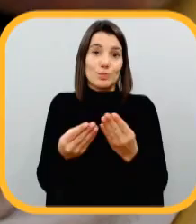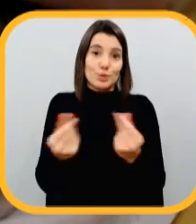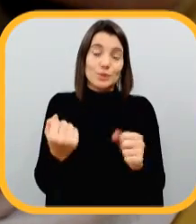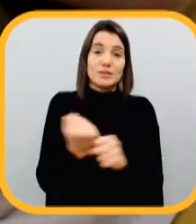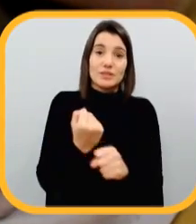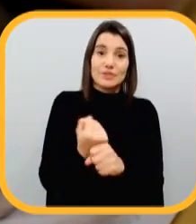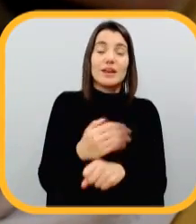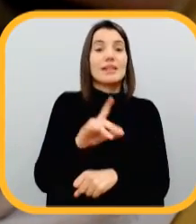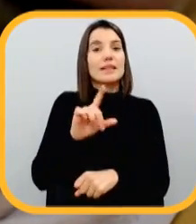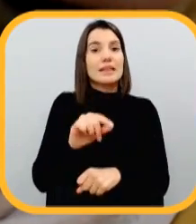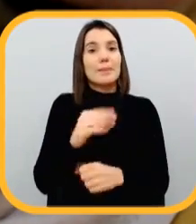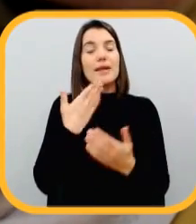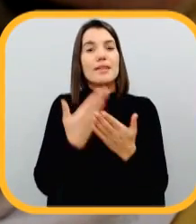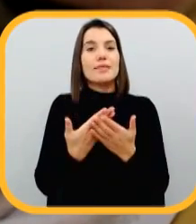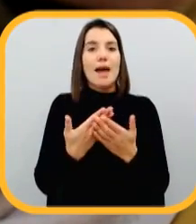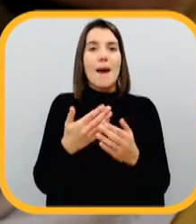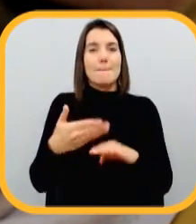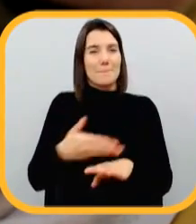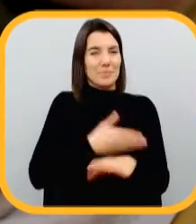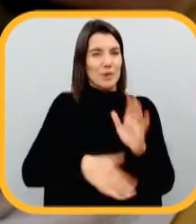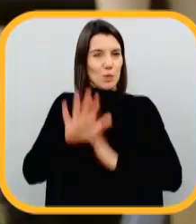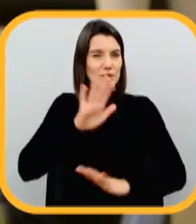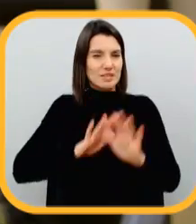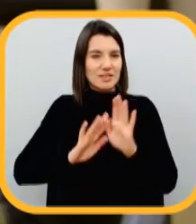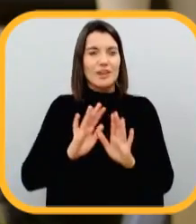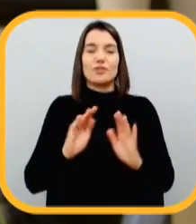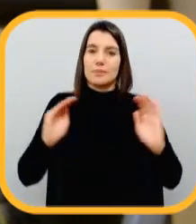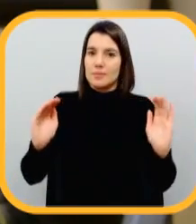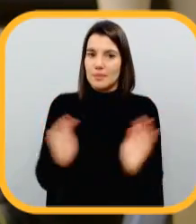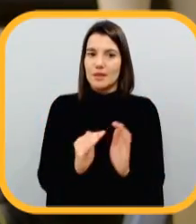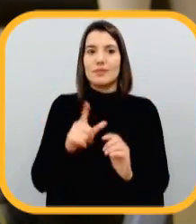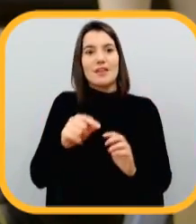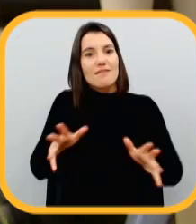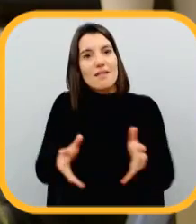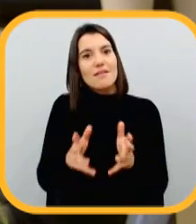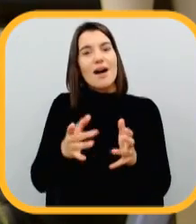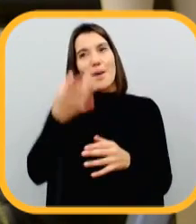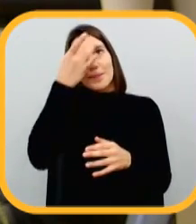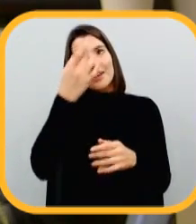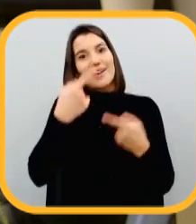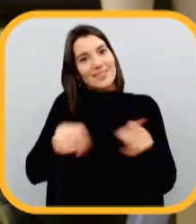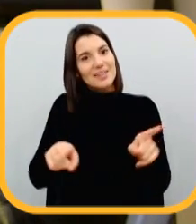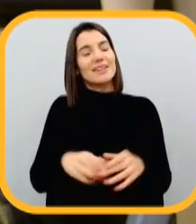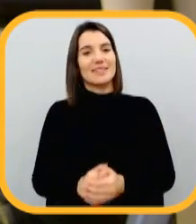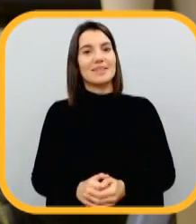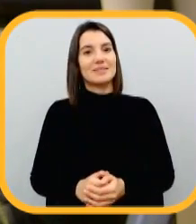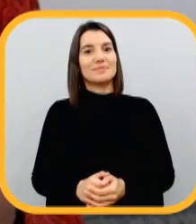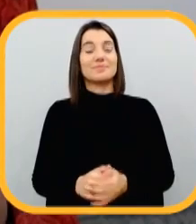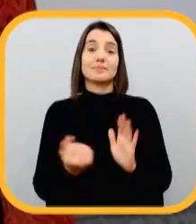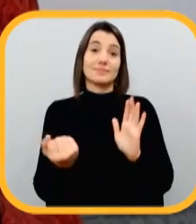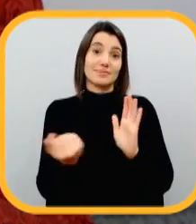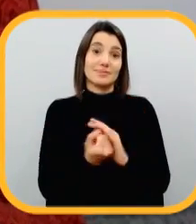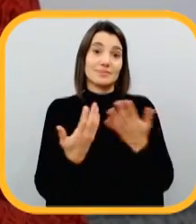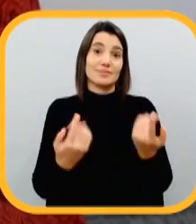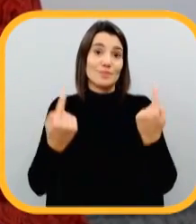um produto ou serviço, mas também para atenuar preconceitos e incentivar diferentes formas de pensar. As marcas, entretanto,